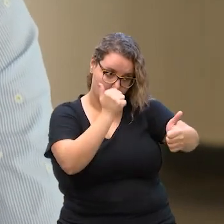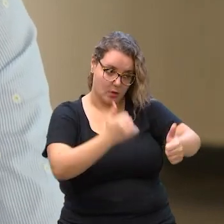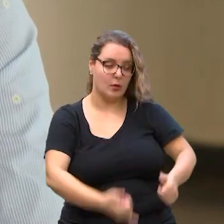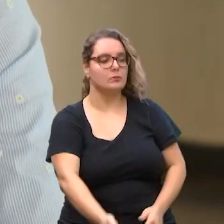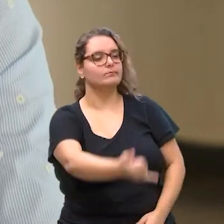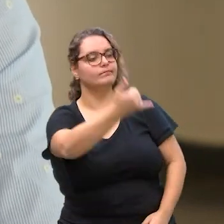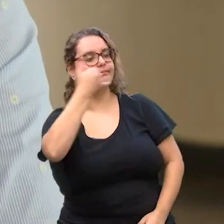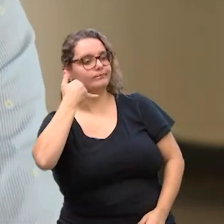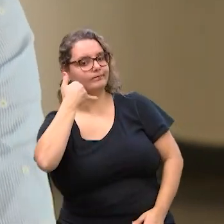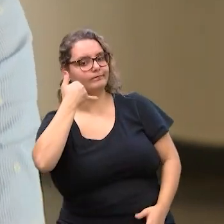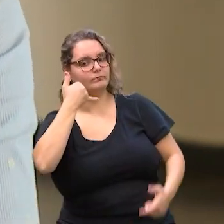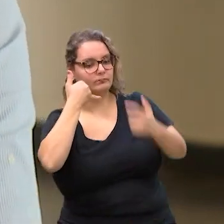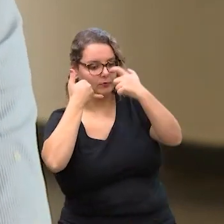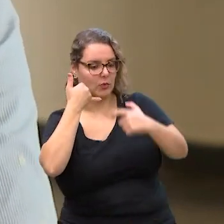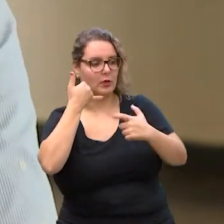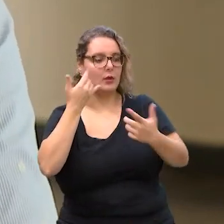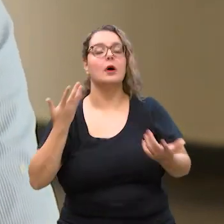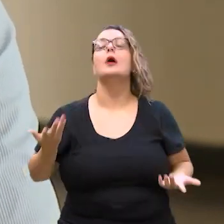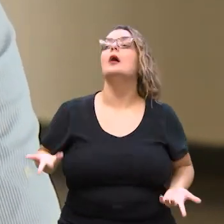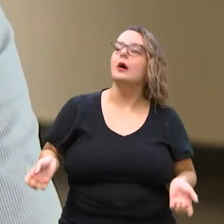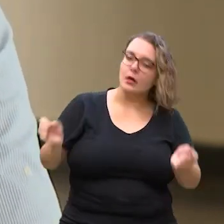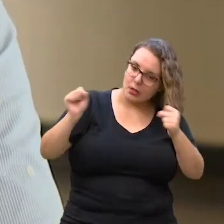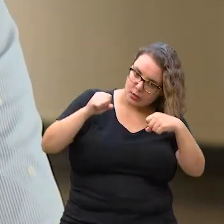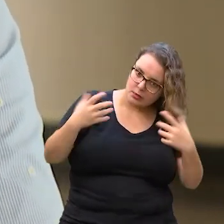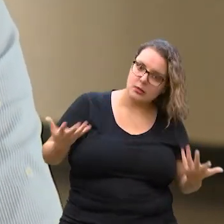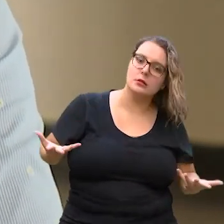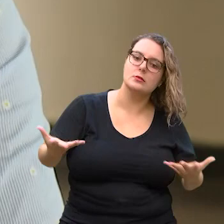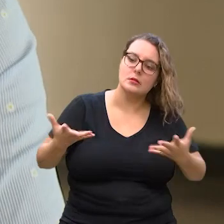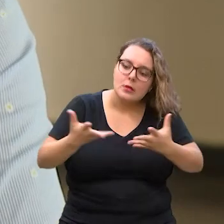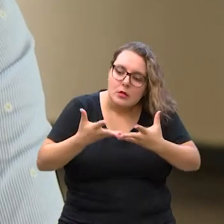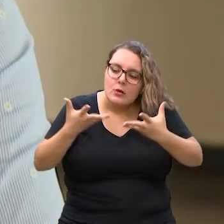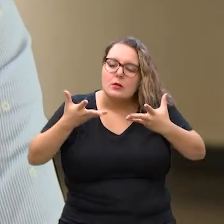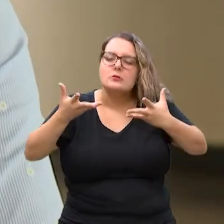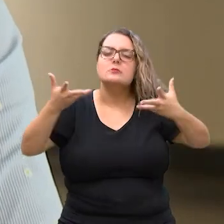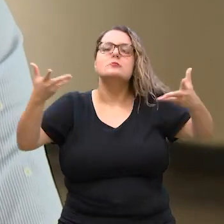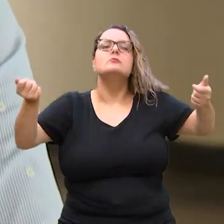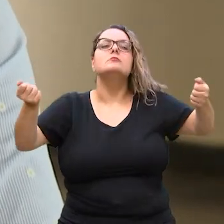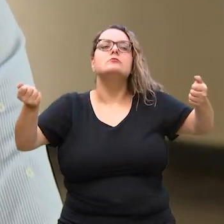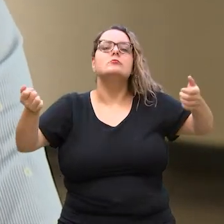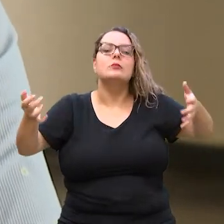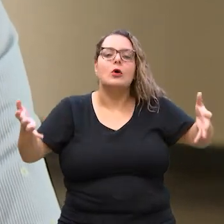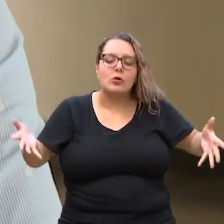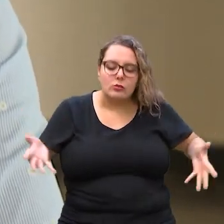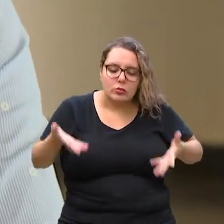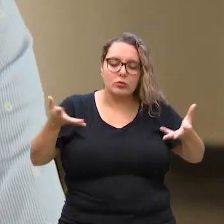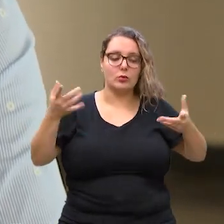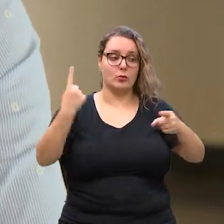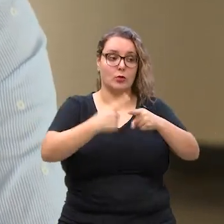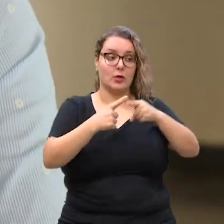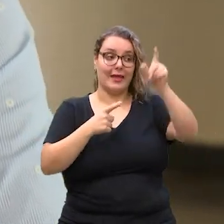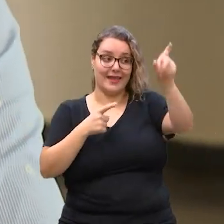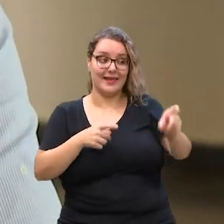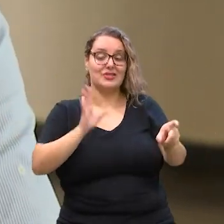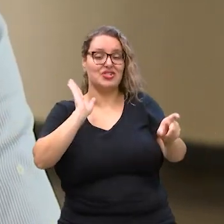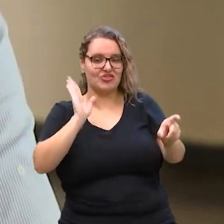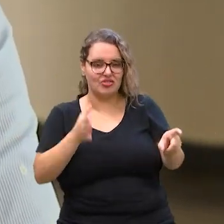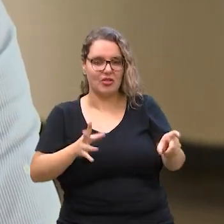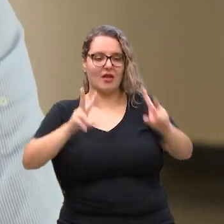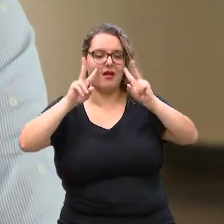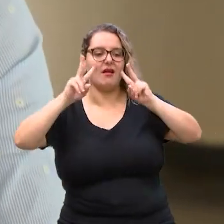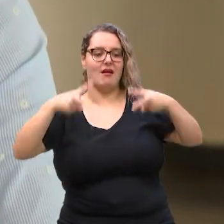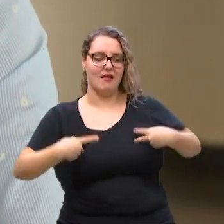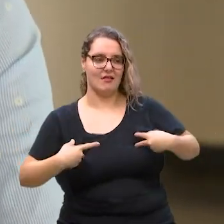é um trabalho que flui num primeiro momento um pouco mais fácil porque ele já enxerga a necessidade, não é tão necessário da gente